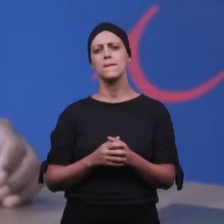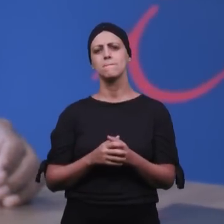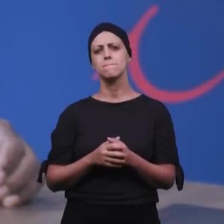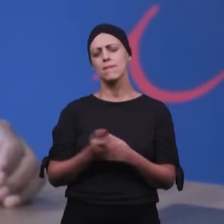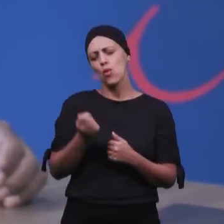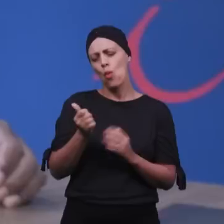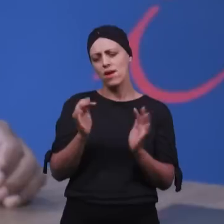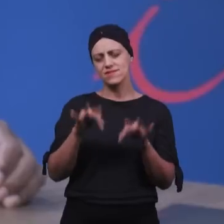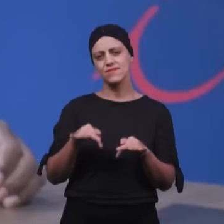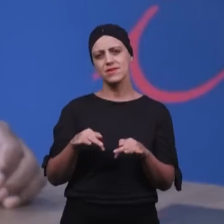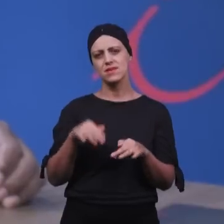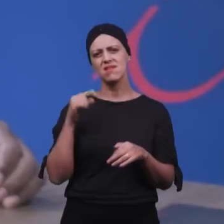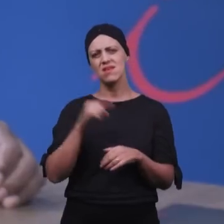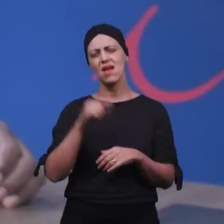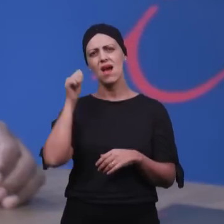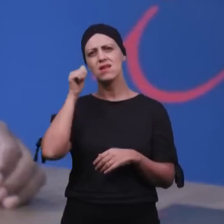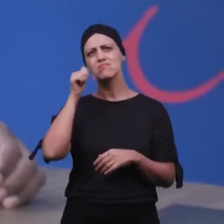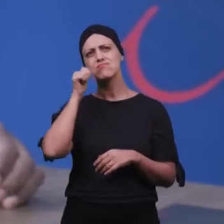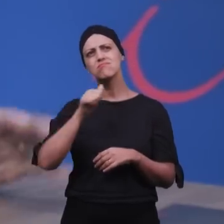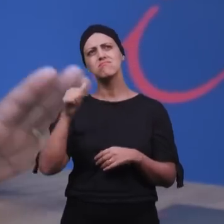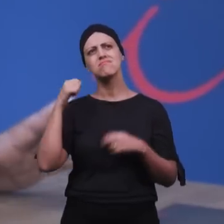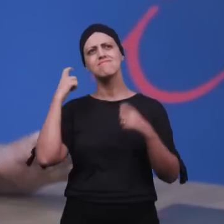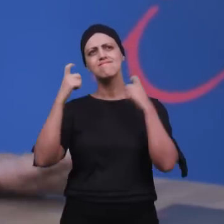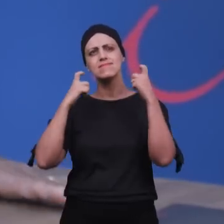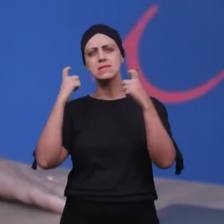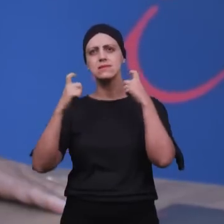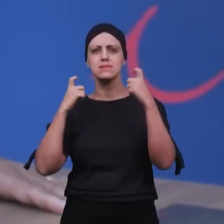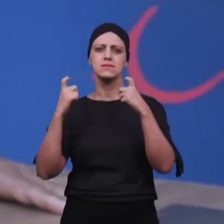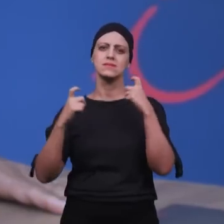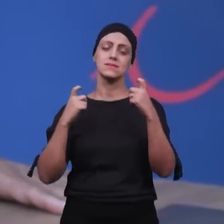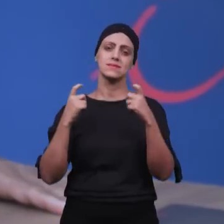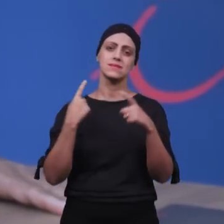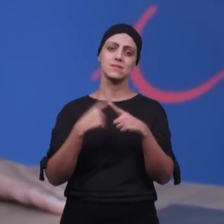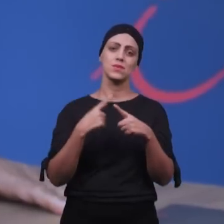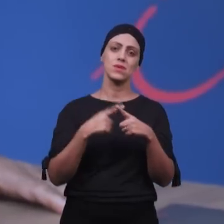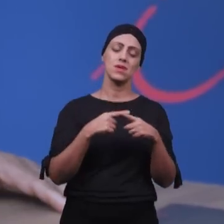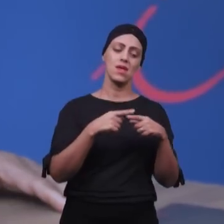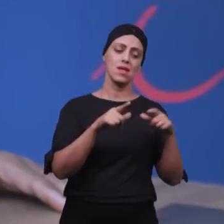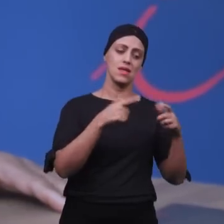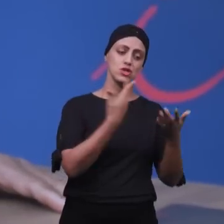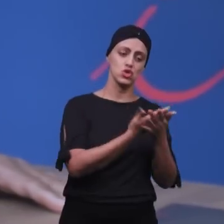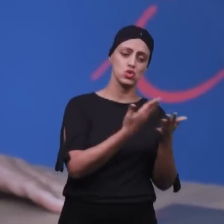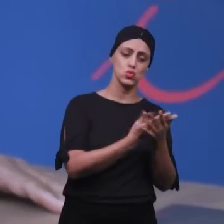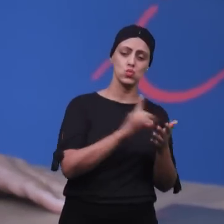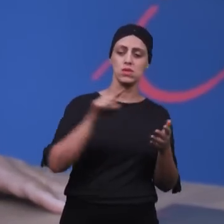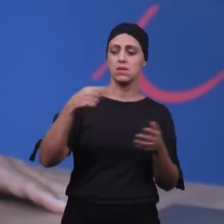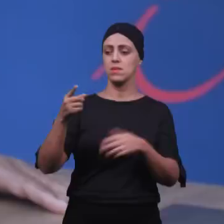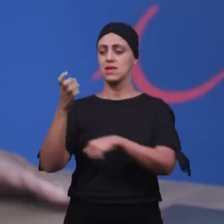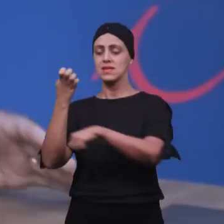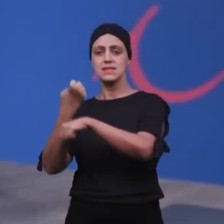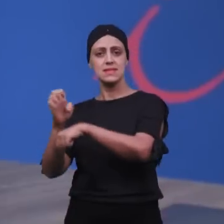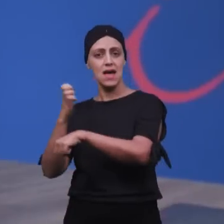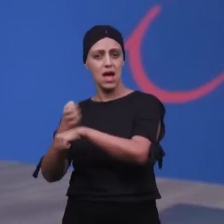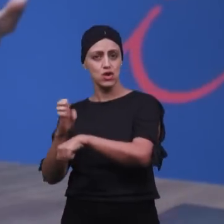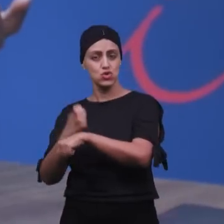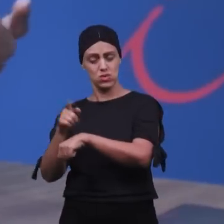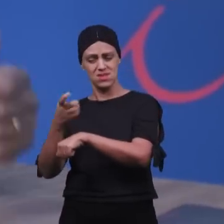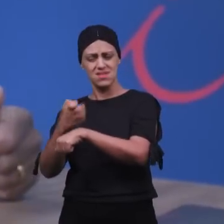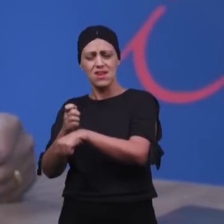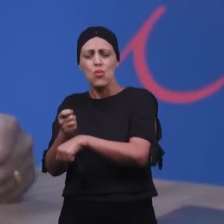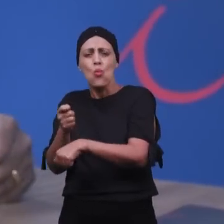ela estava fazendo a faculdade no último período e estava estagiando. E o estágio estava terminando. Ela não sabia